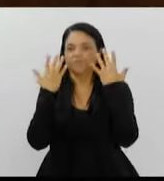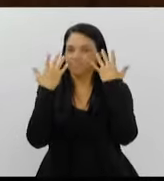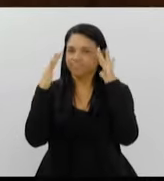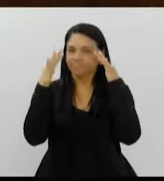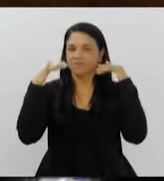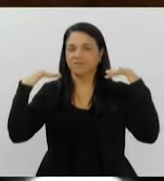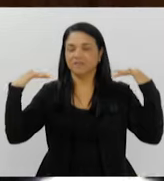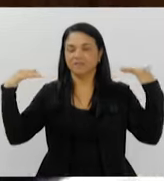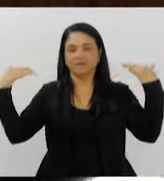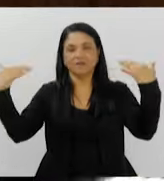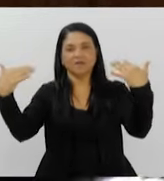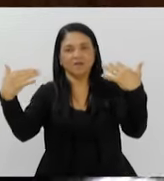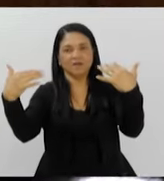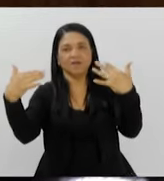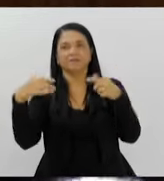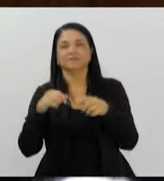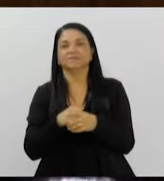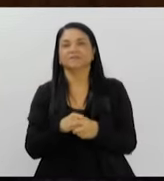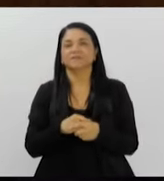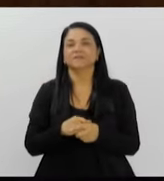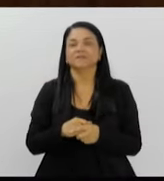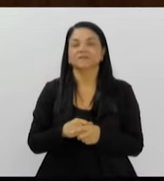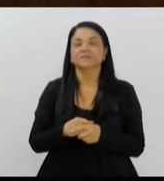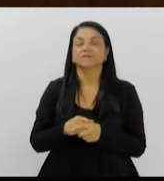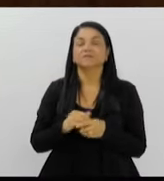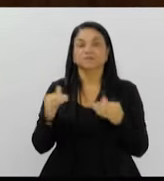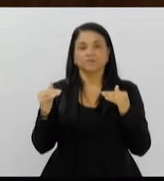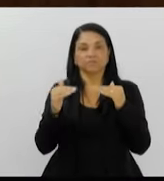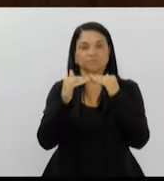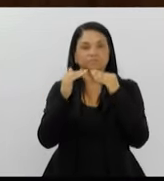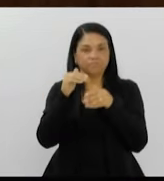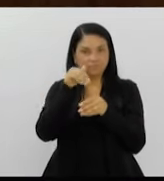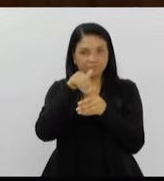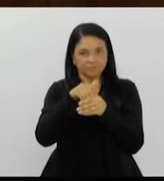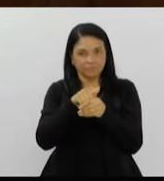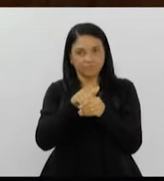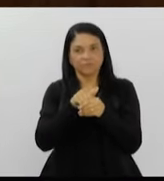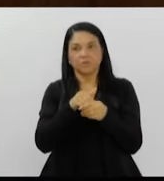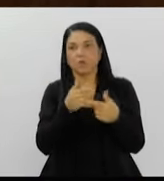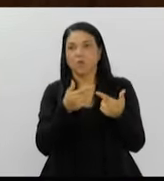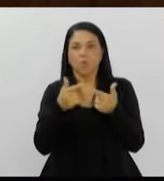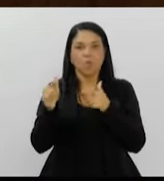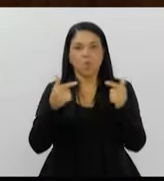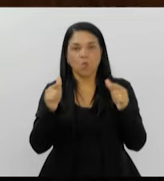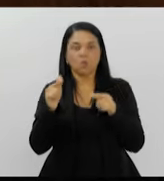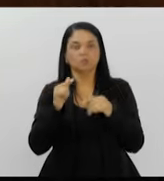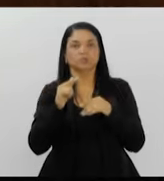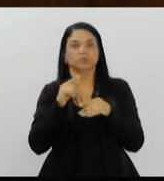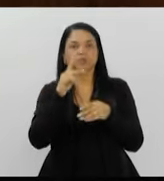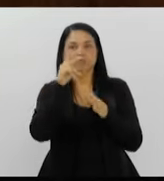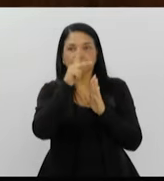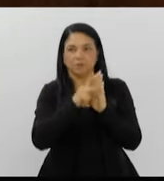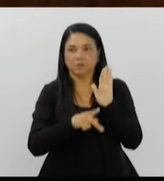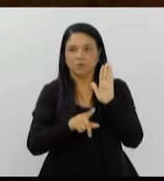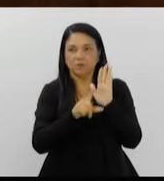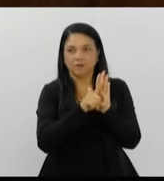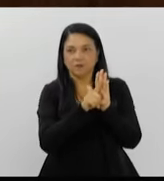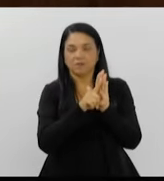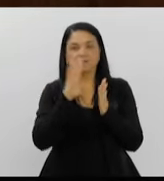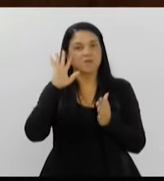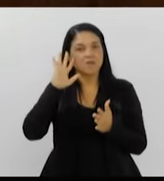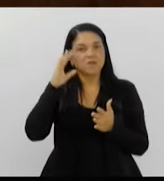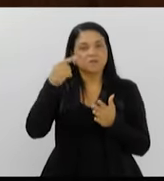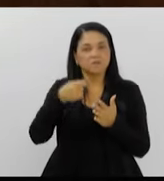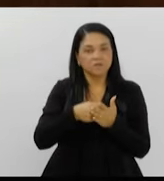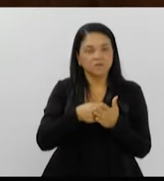né dizer que além do voto favorável nós temos outros projetos que Visa sanar e